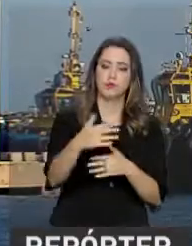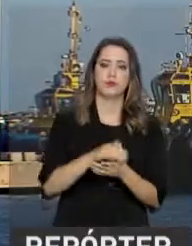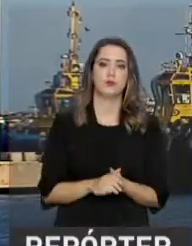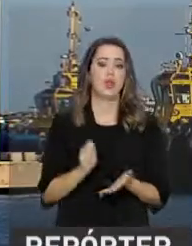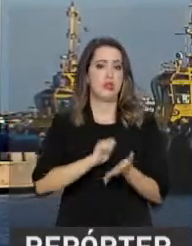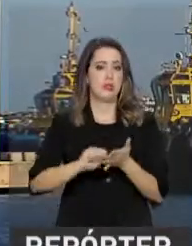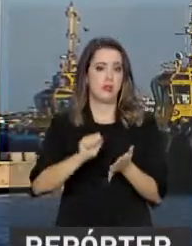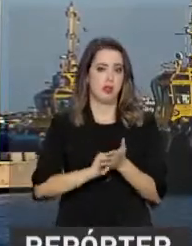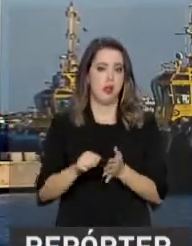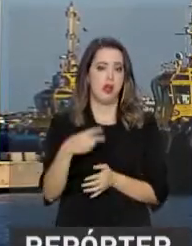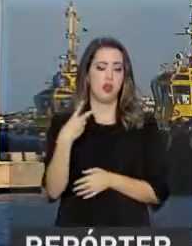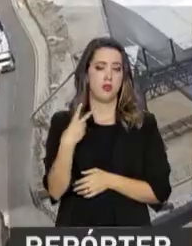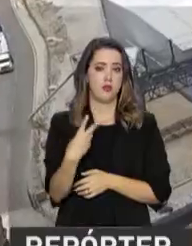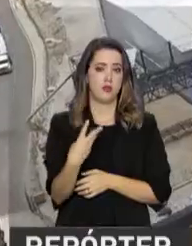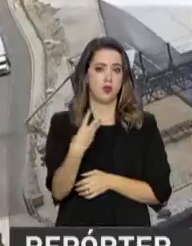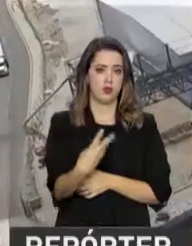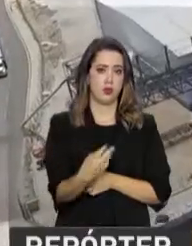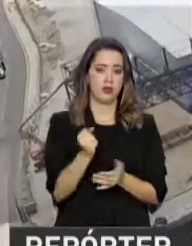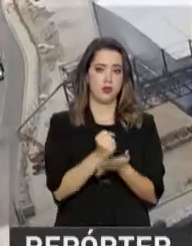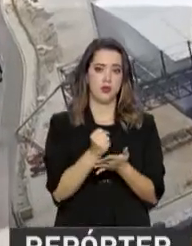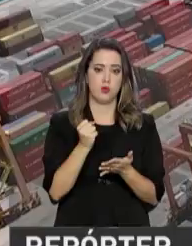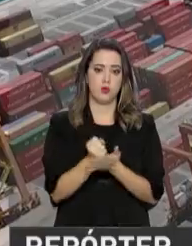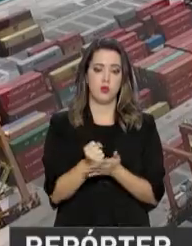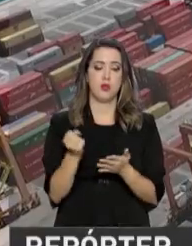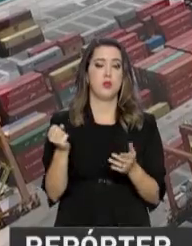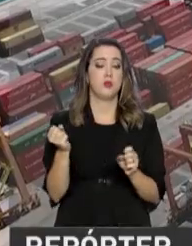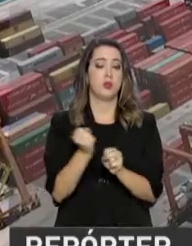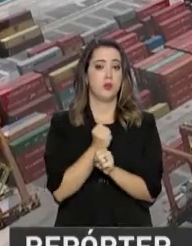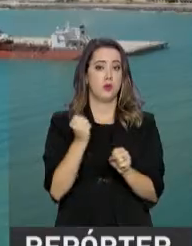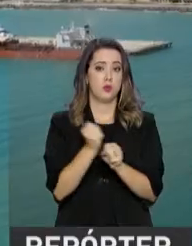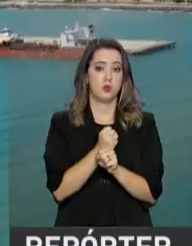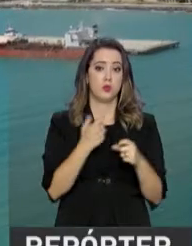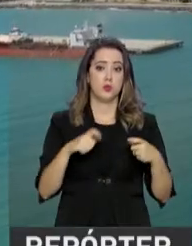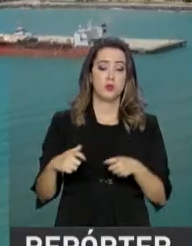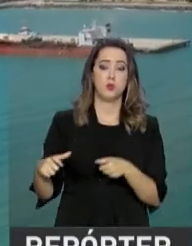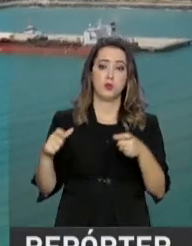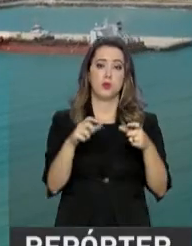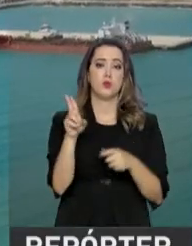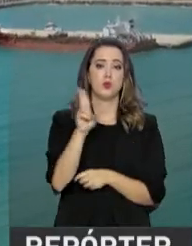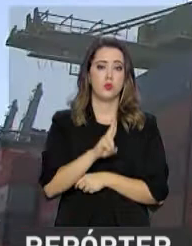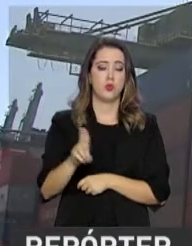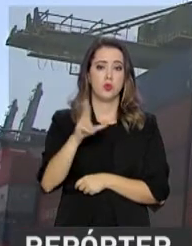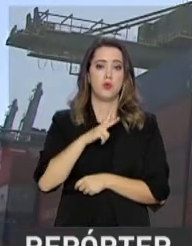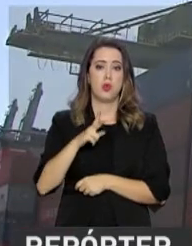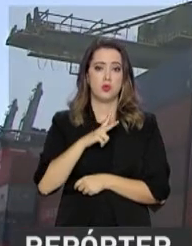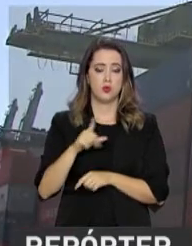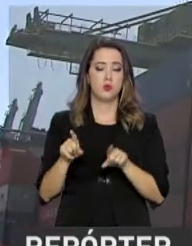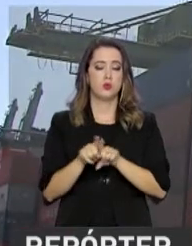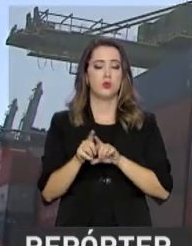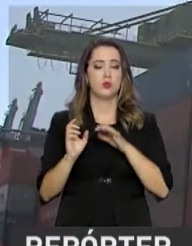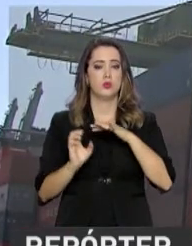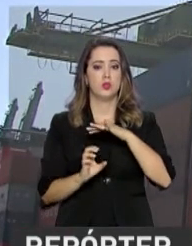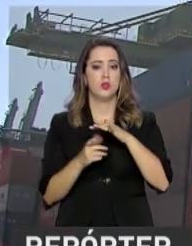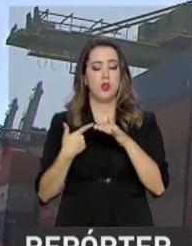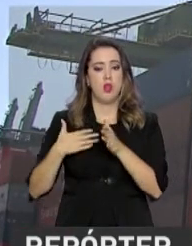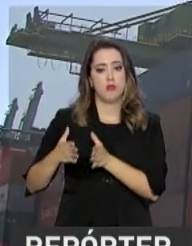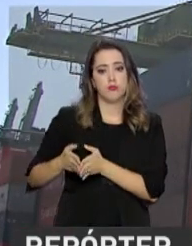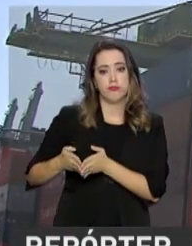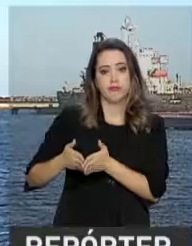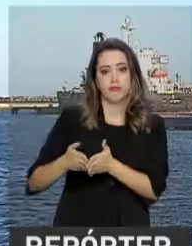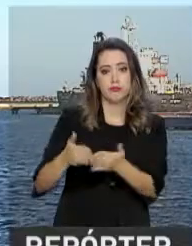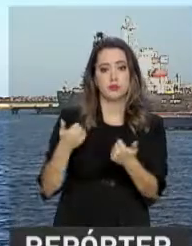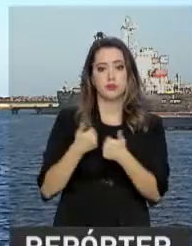assinados 23 contratos para a construção e exploração de terminais de uso privado e estações de transbordo de